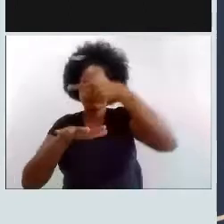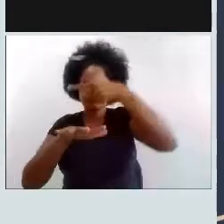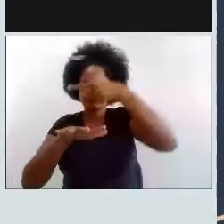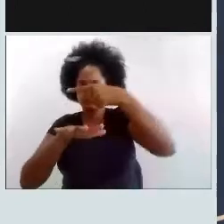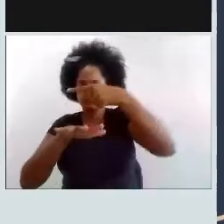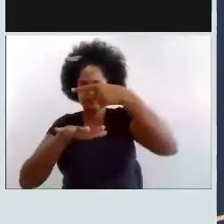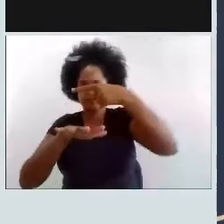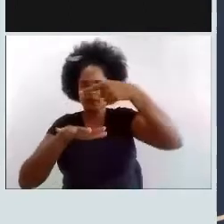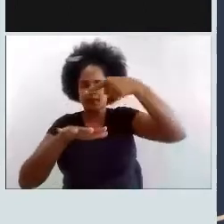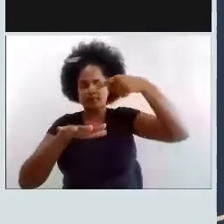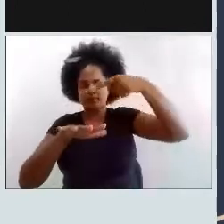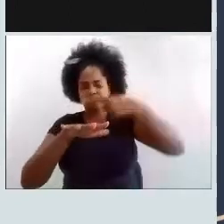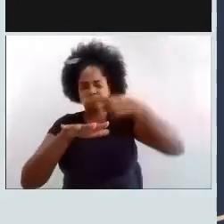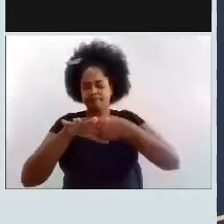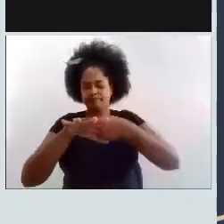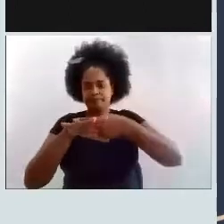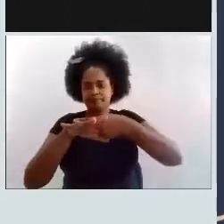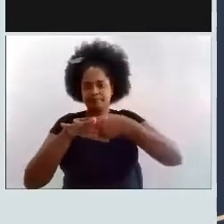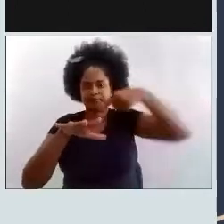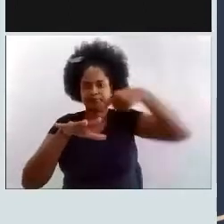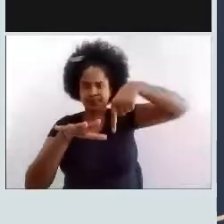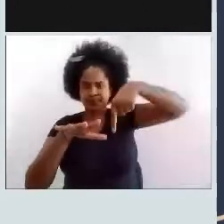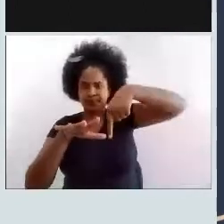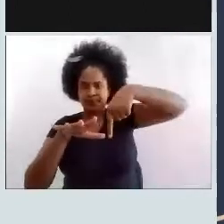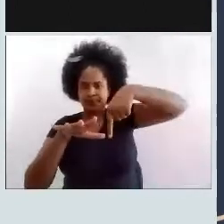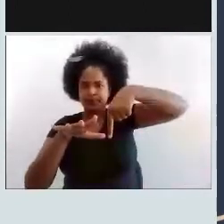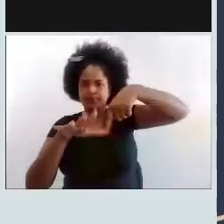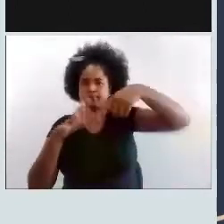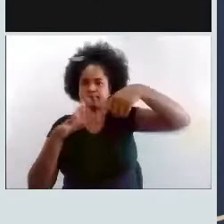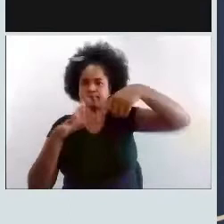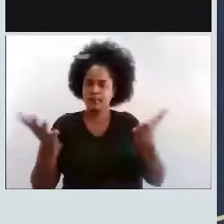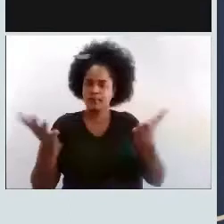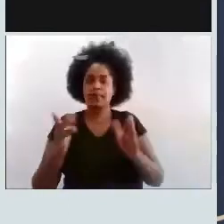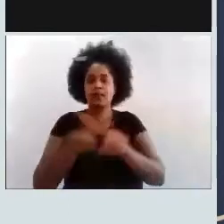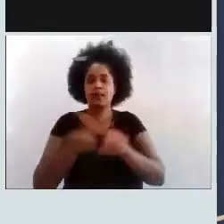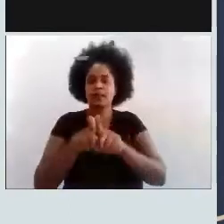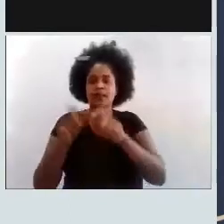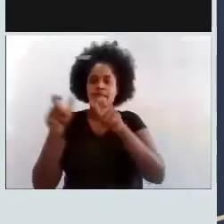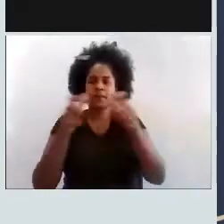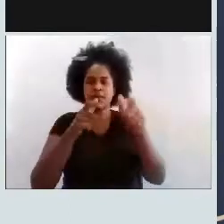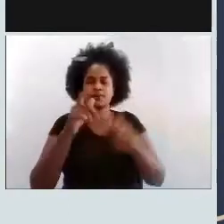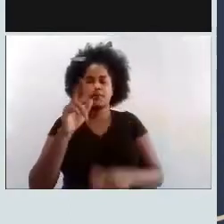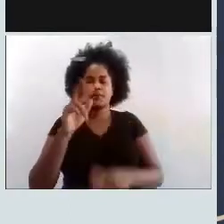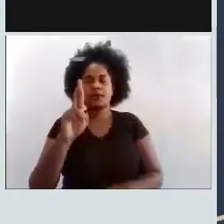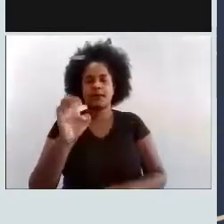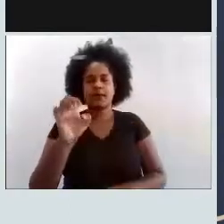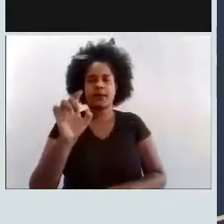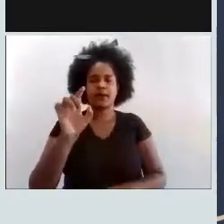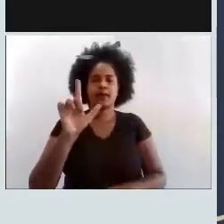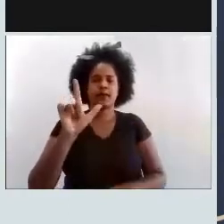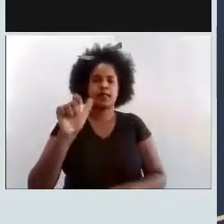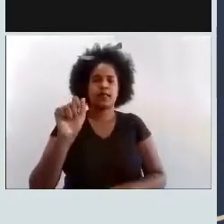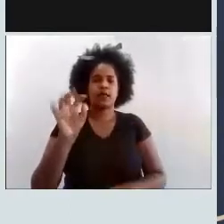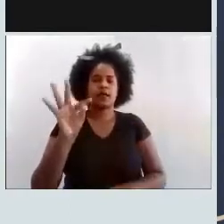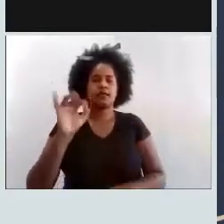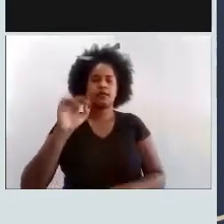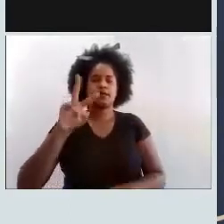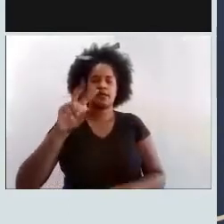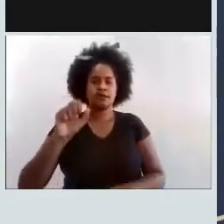falados. E a posição relativa entre planos, quando nós estamos falando em